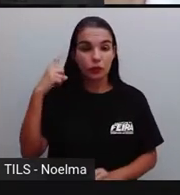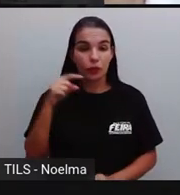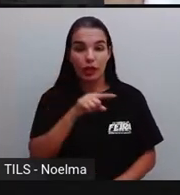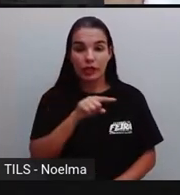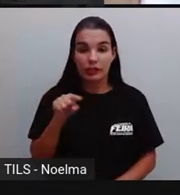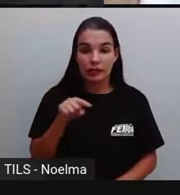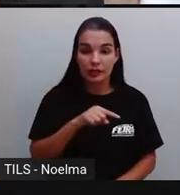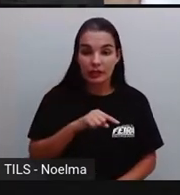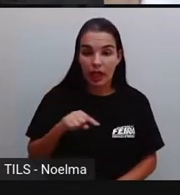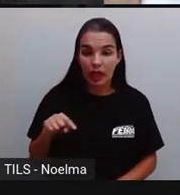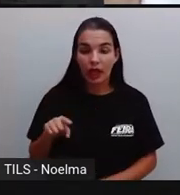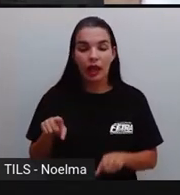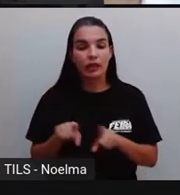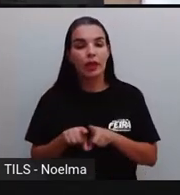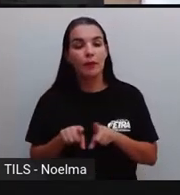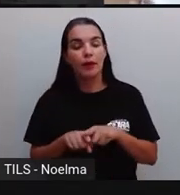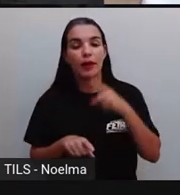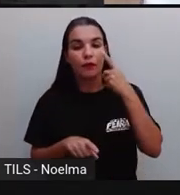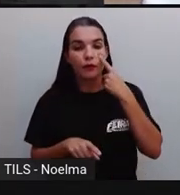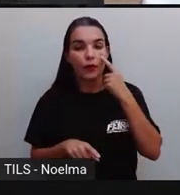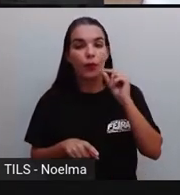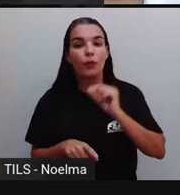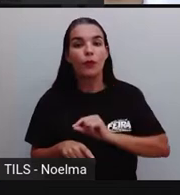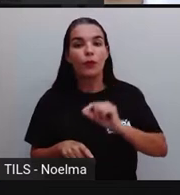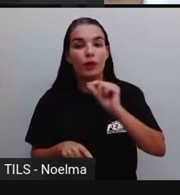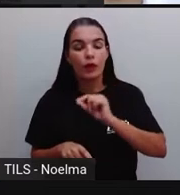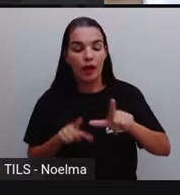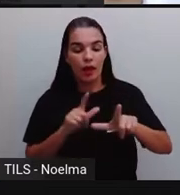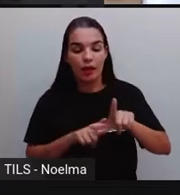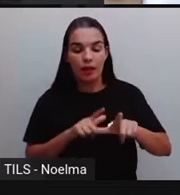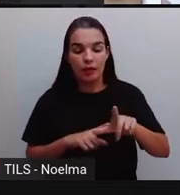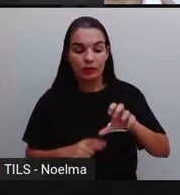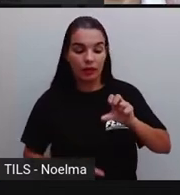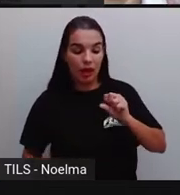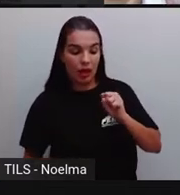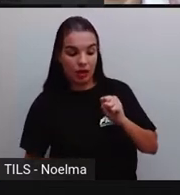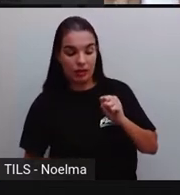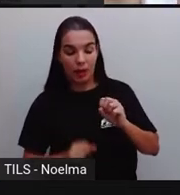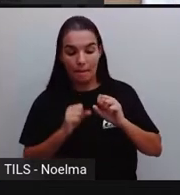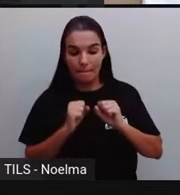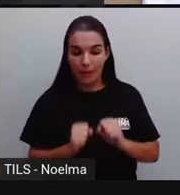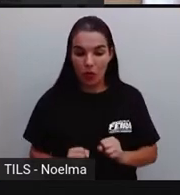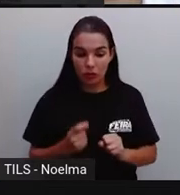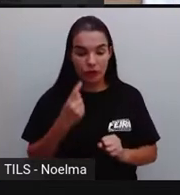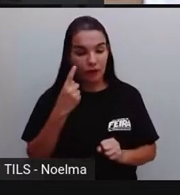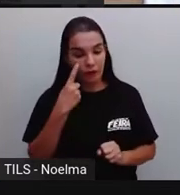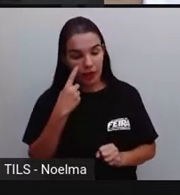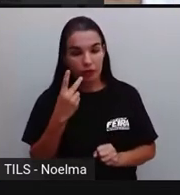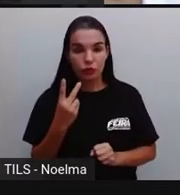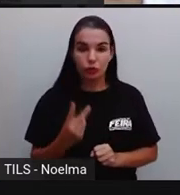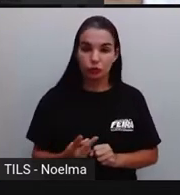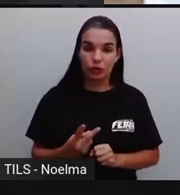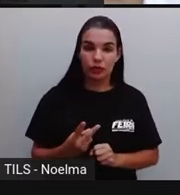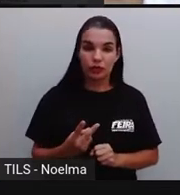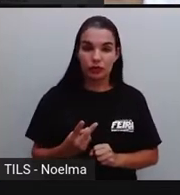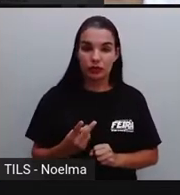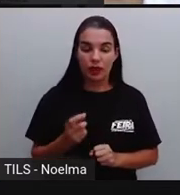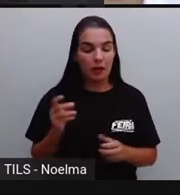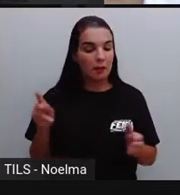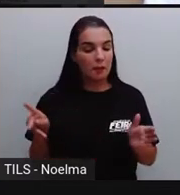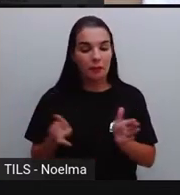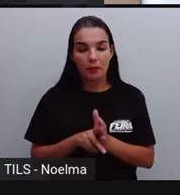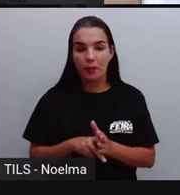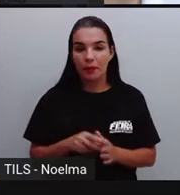E agora a gente também acabou de ver que a letra si pode aparecer aí, né, duas vezes na mesma palavra.